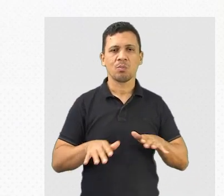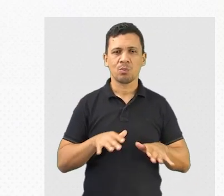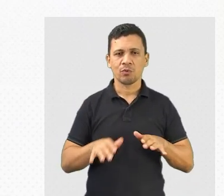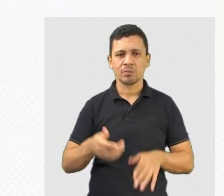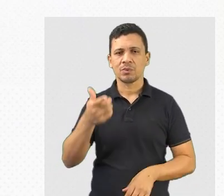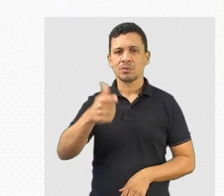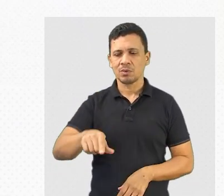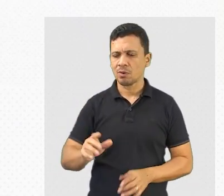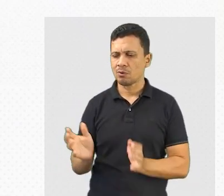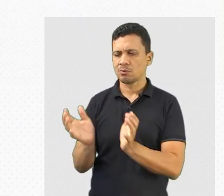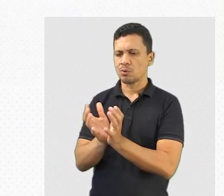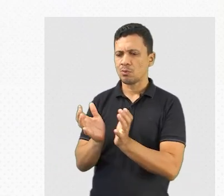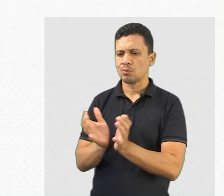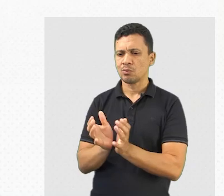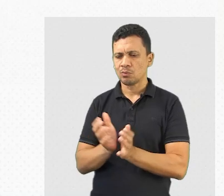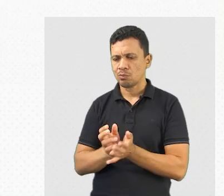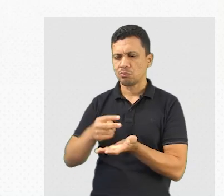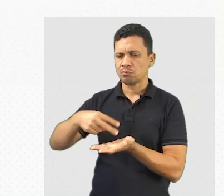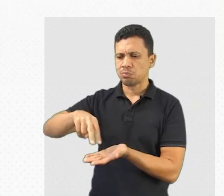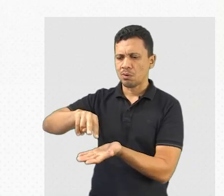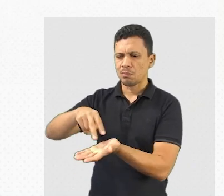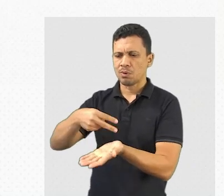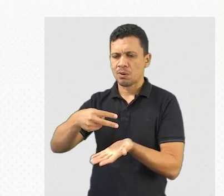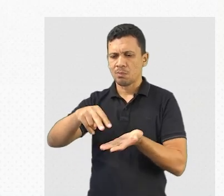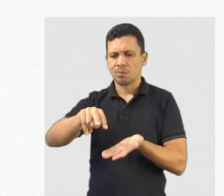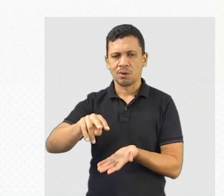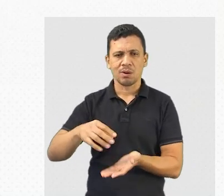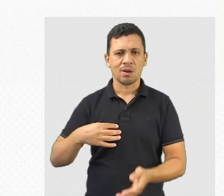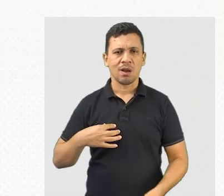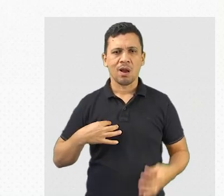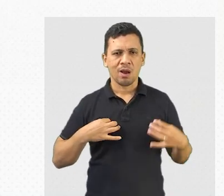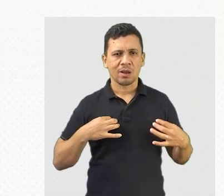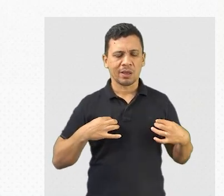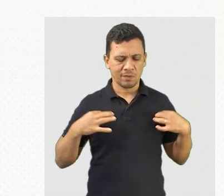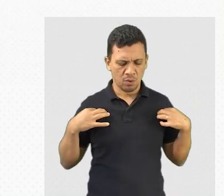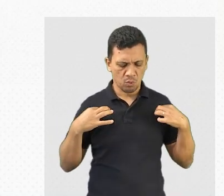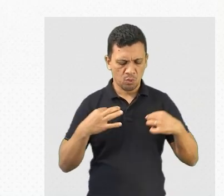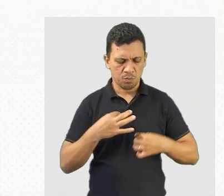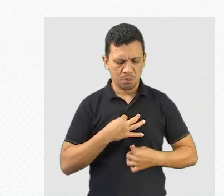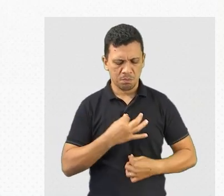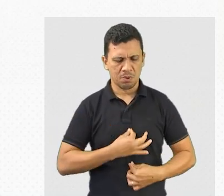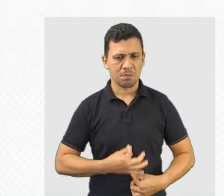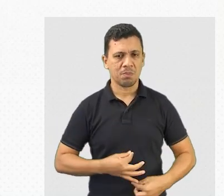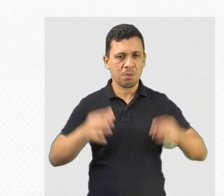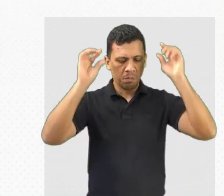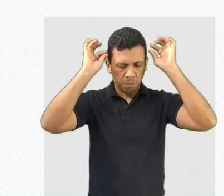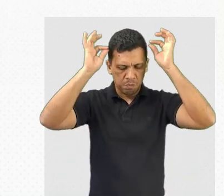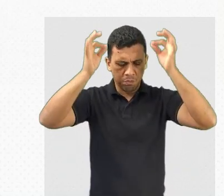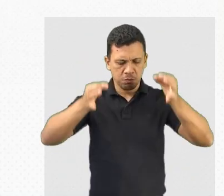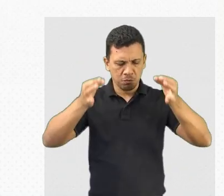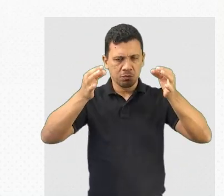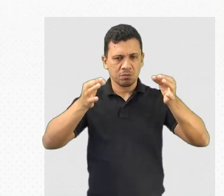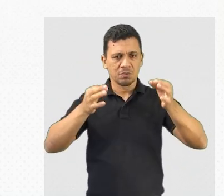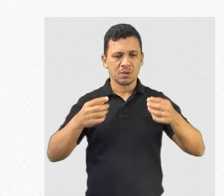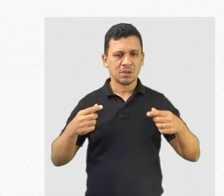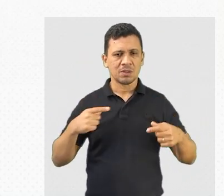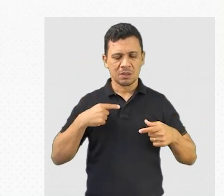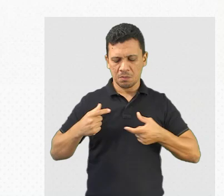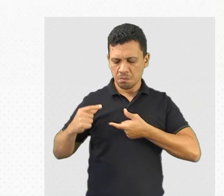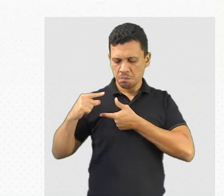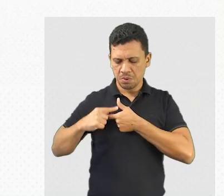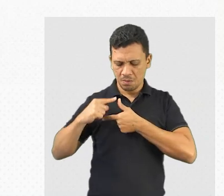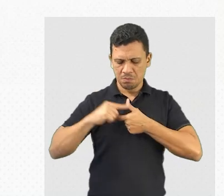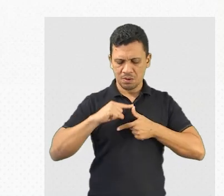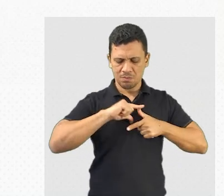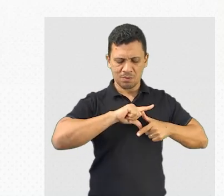gente no salão, com aquela roupa country, que é característica também, a vestimenta, o chapéu, o xadrez, e